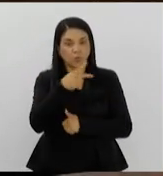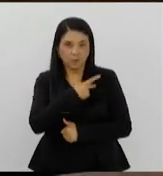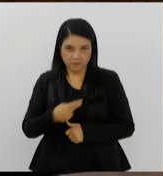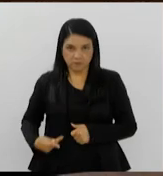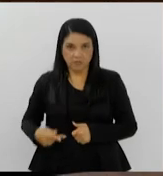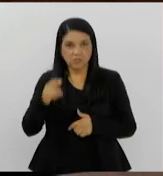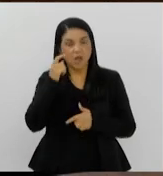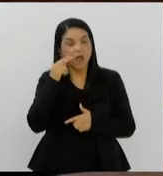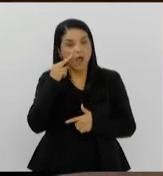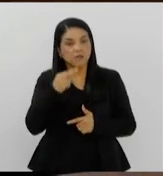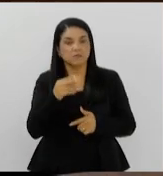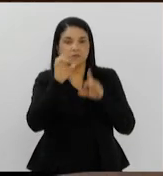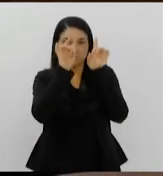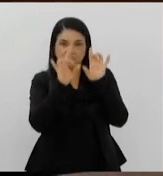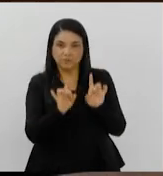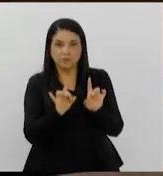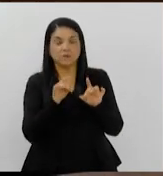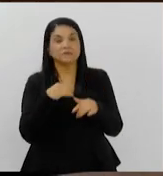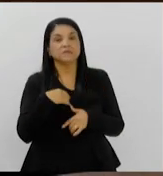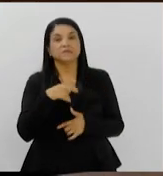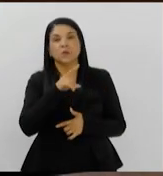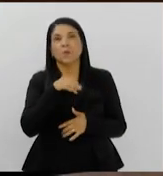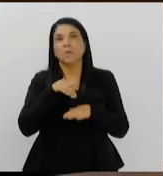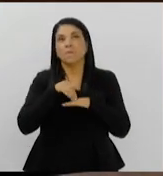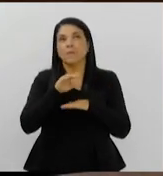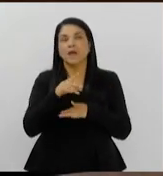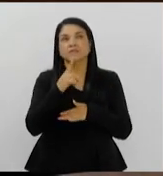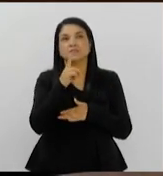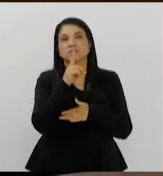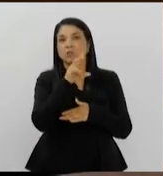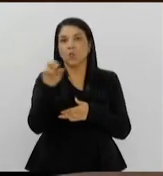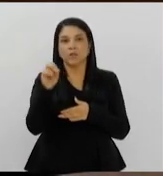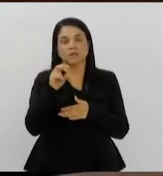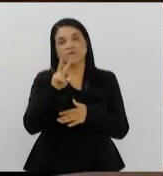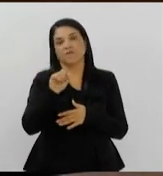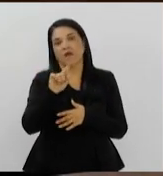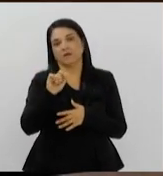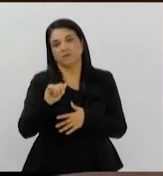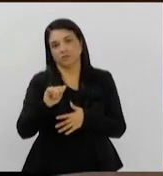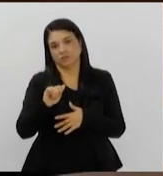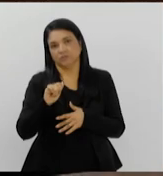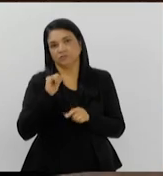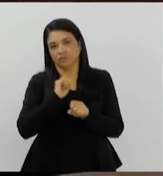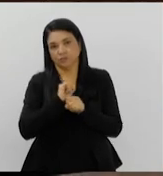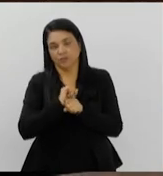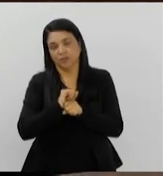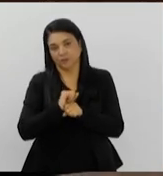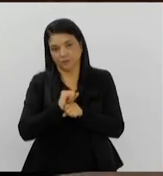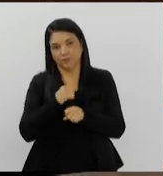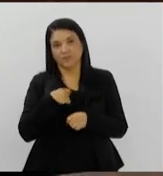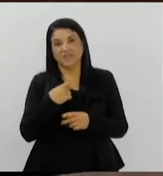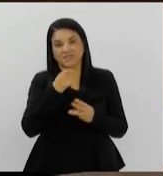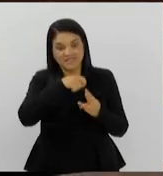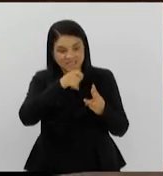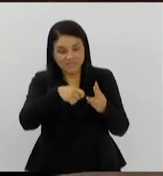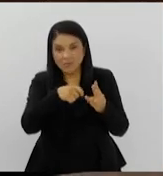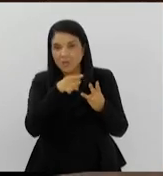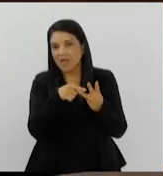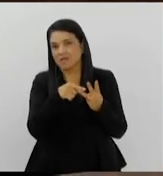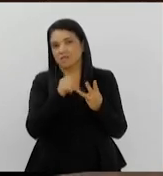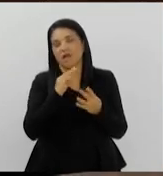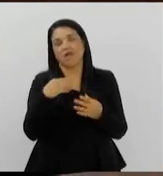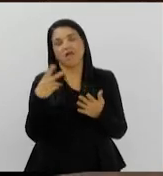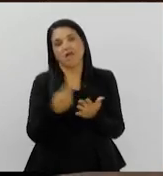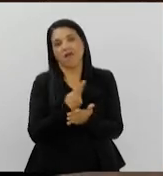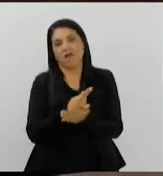especial. São mais de 800 pessoas esperando a promoção, já tem 150 vagas que são existentes, tá? E é o terceiro mês de pagamento errado do programa